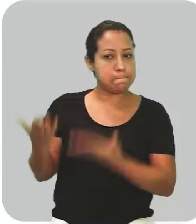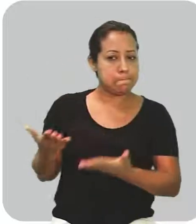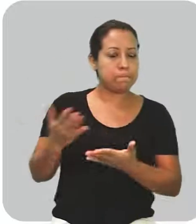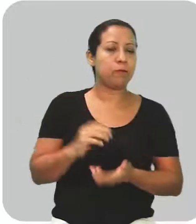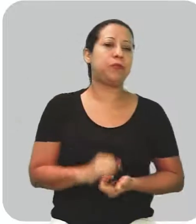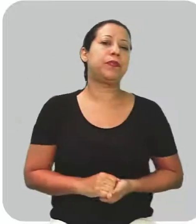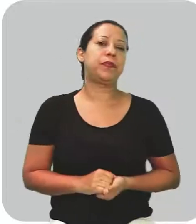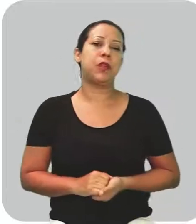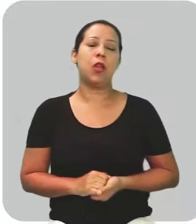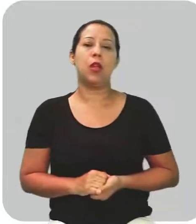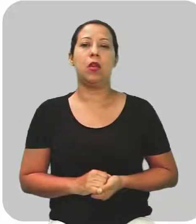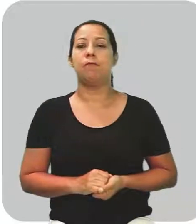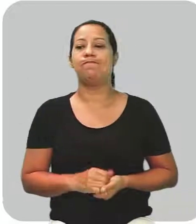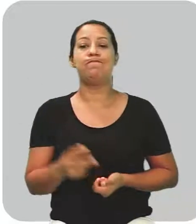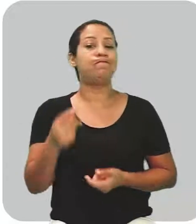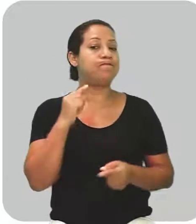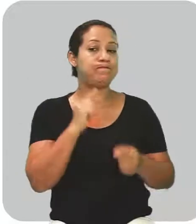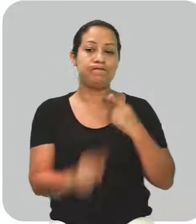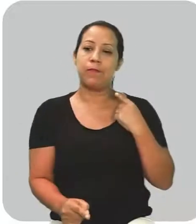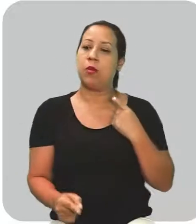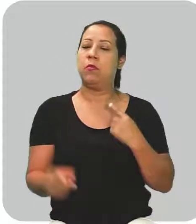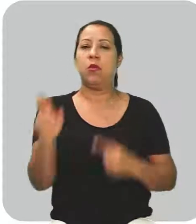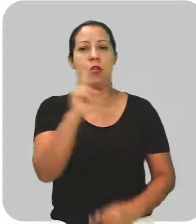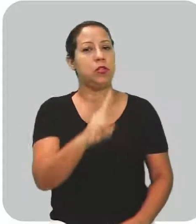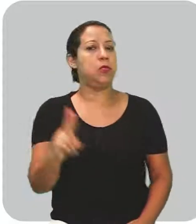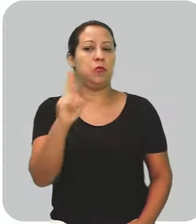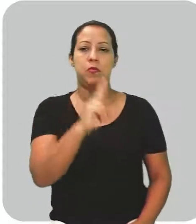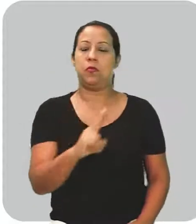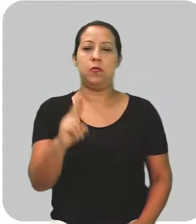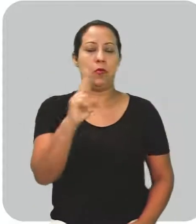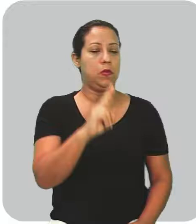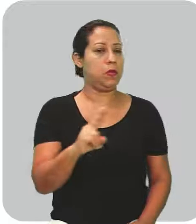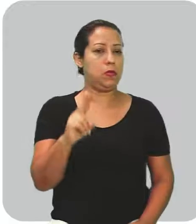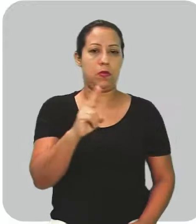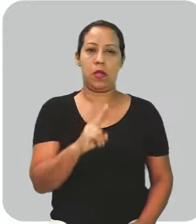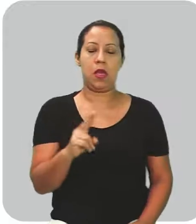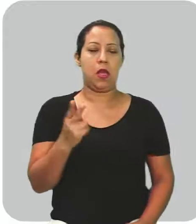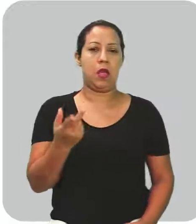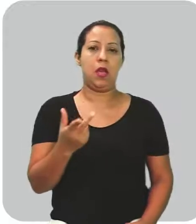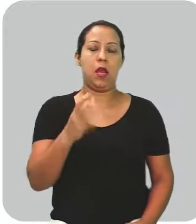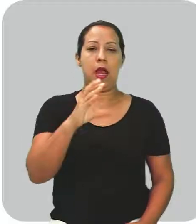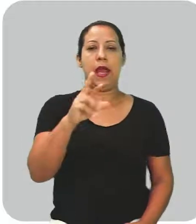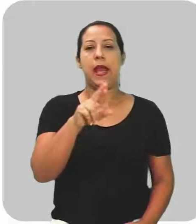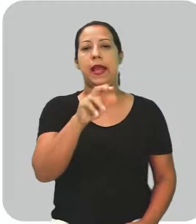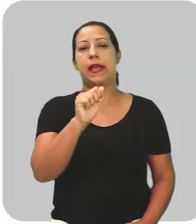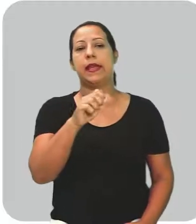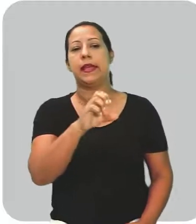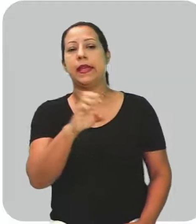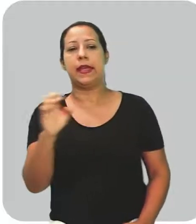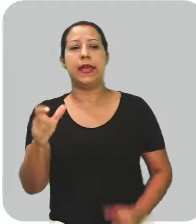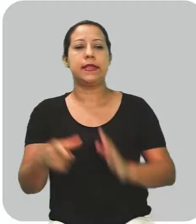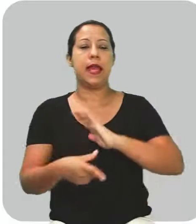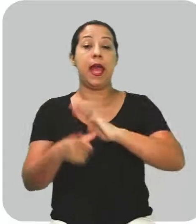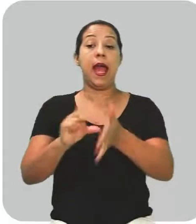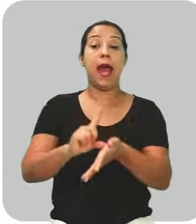casos proibidos de utilizar a crase, tá bom? Antes do verbo,